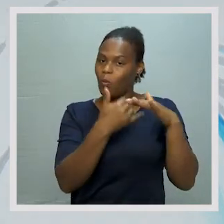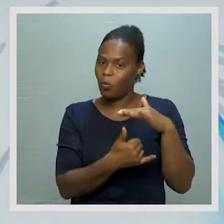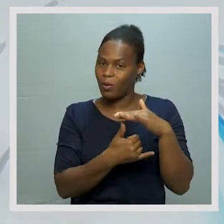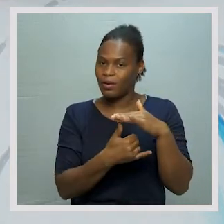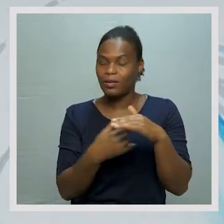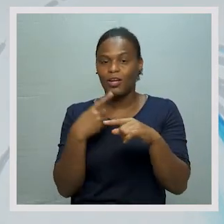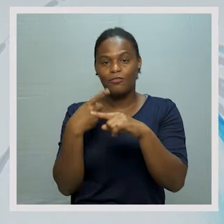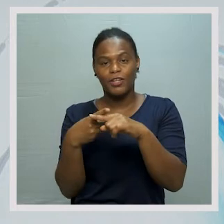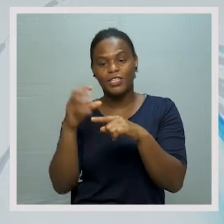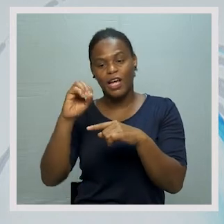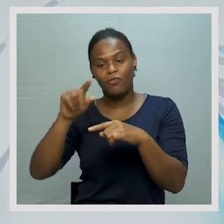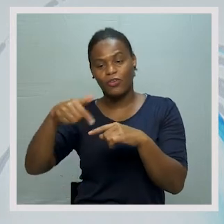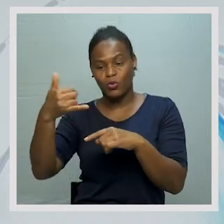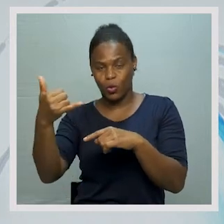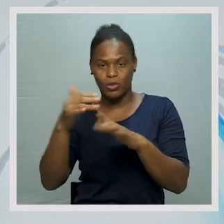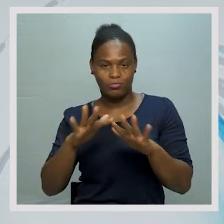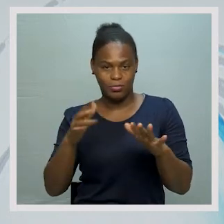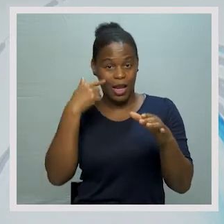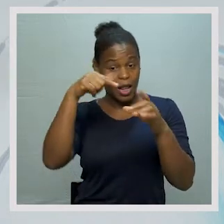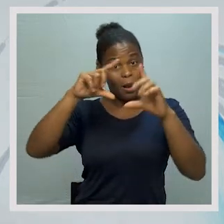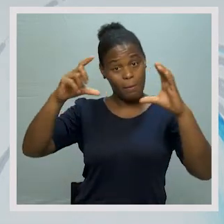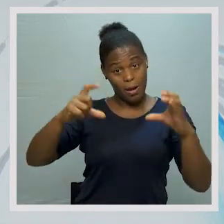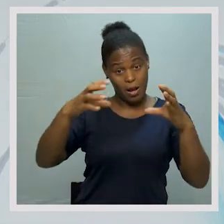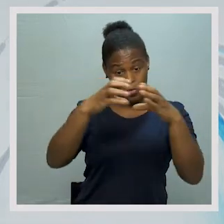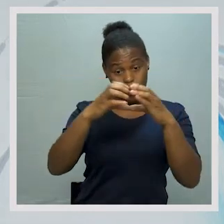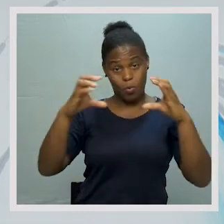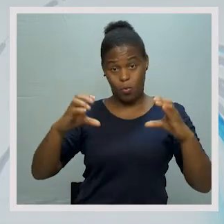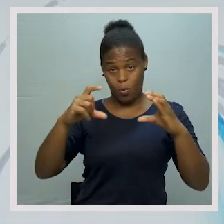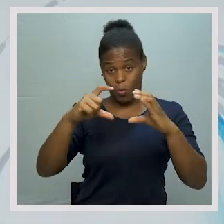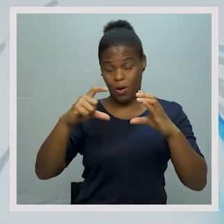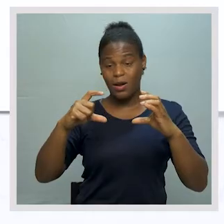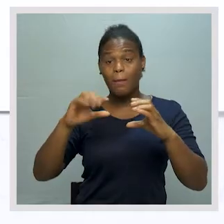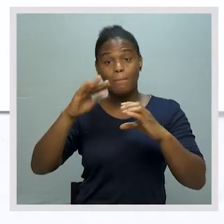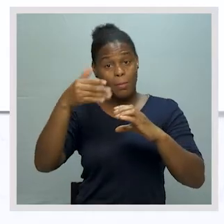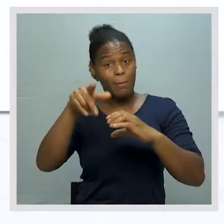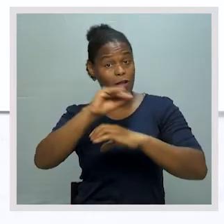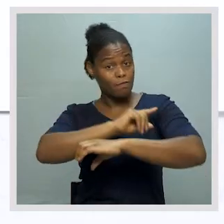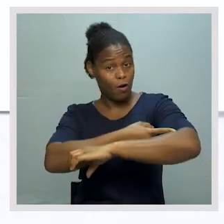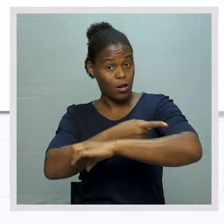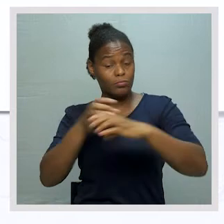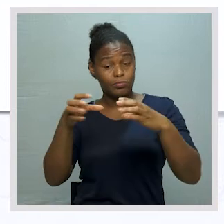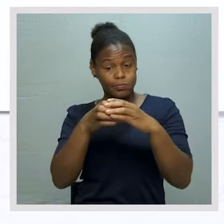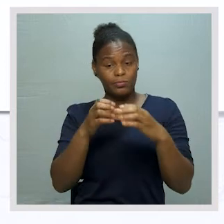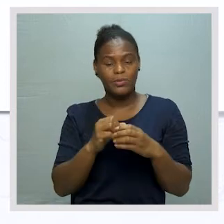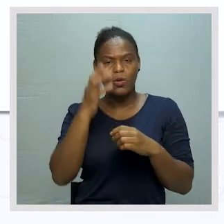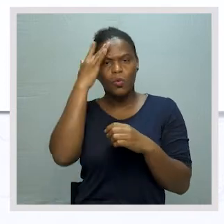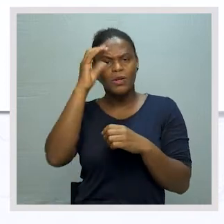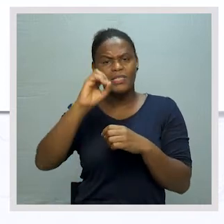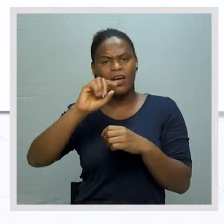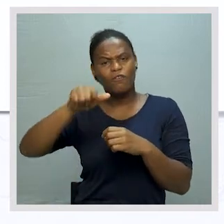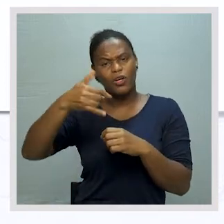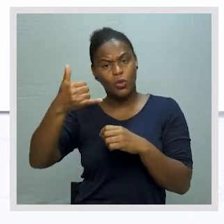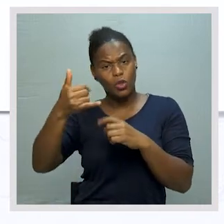1/2 vezes 0,2. Está dentro do parênteses. Vamos efetuar este cálculo. Já sabem, transforme este